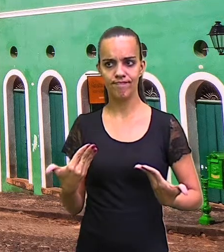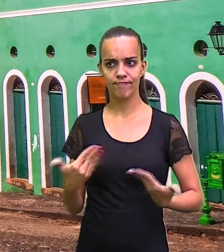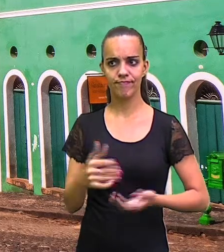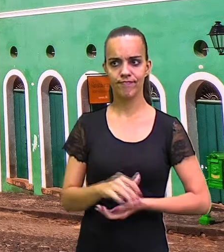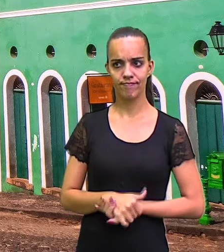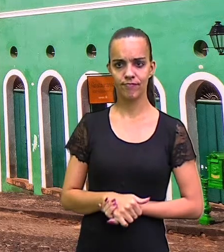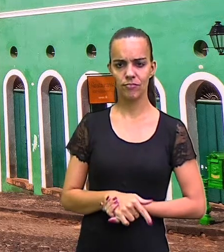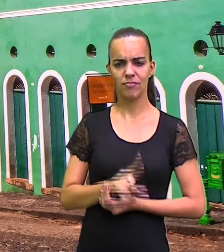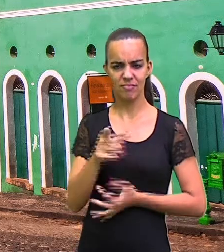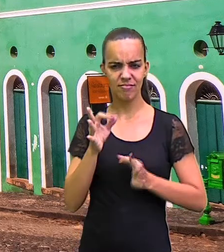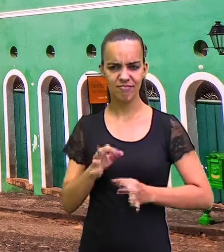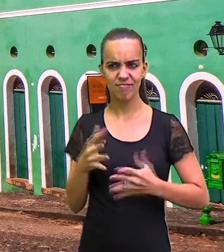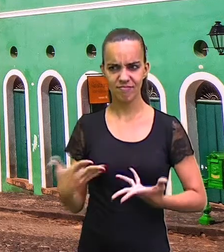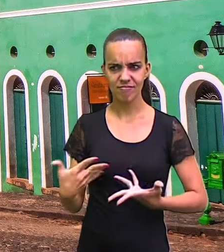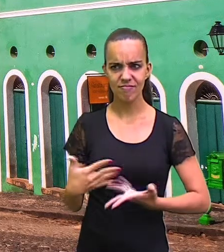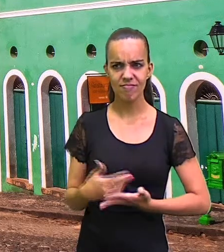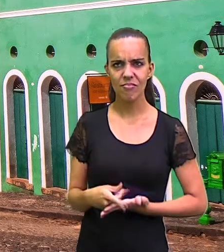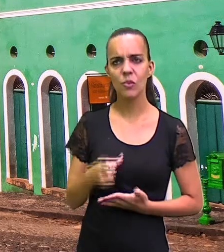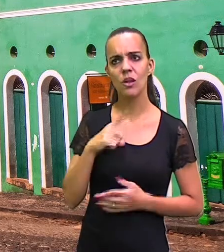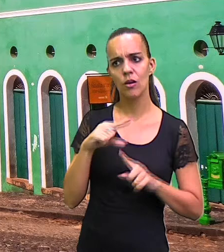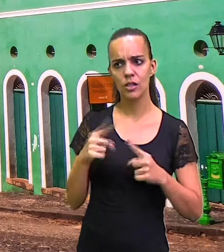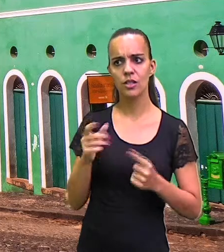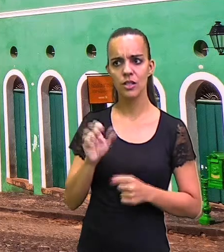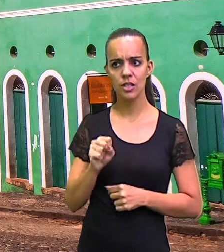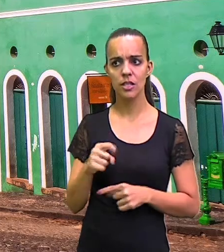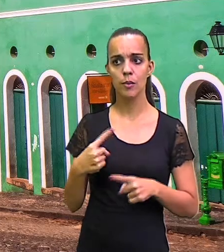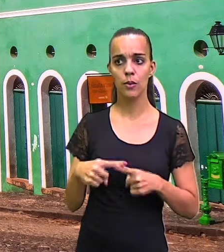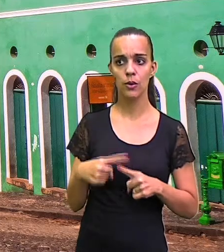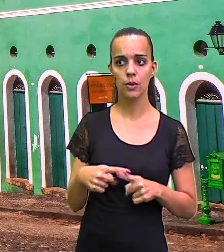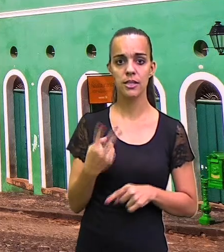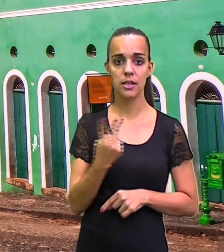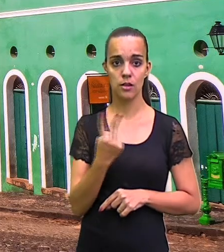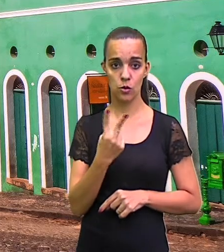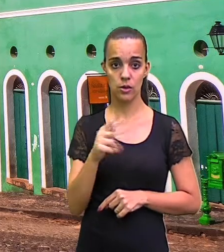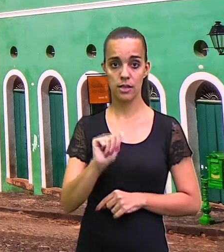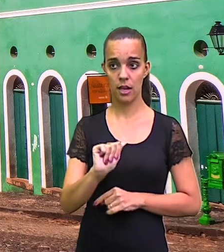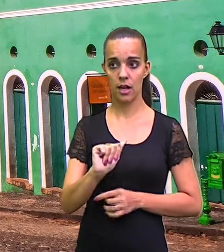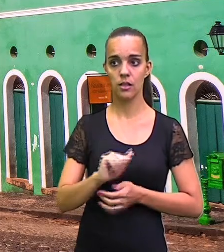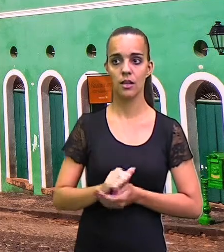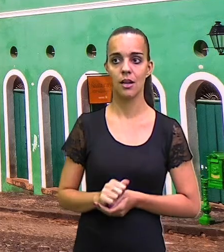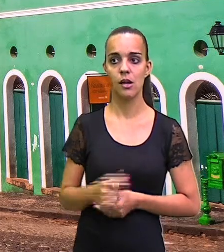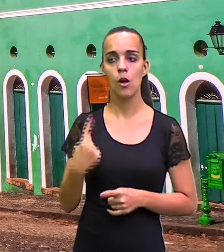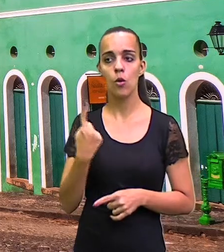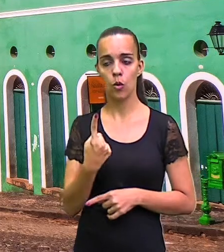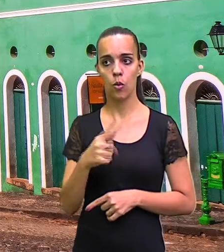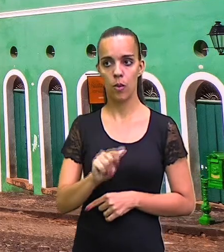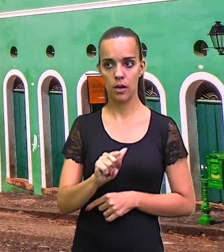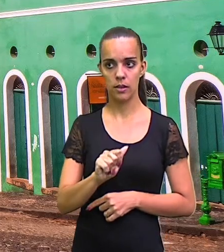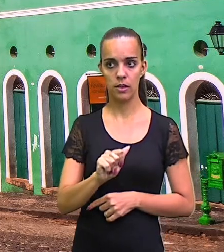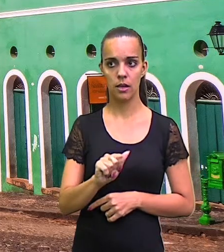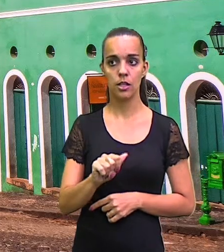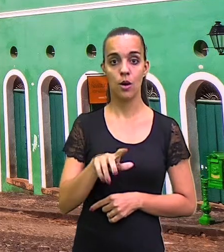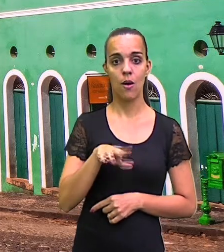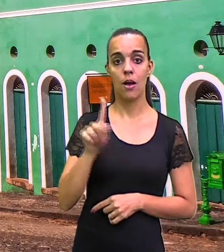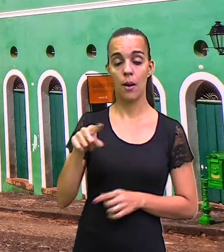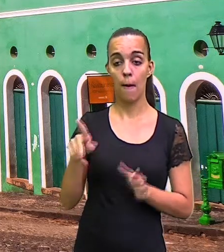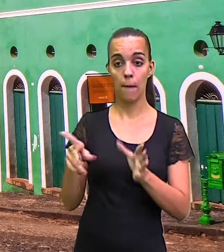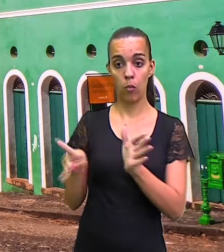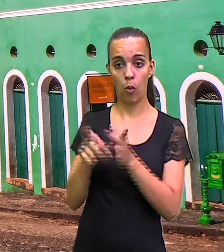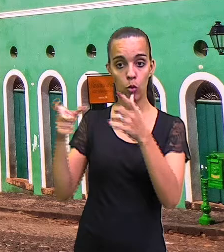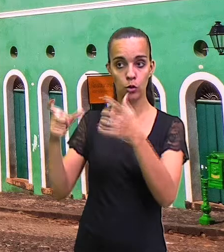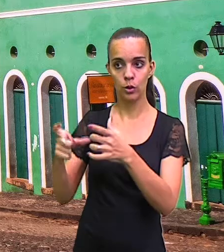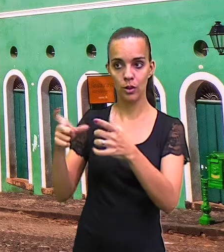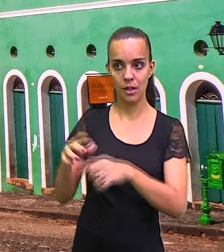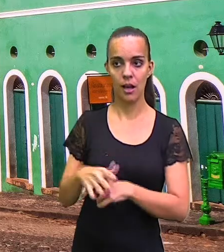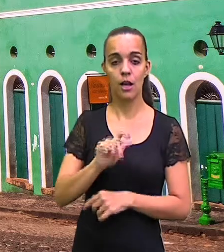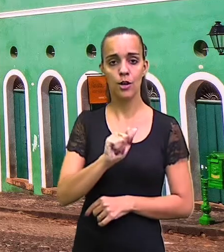que funcionou? Se funcionou, temos aí 2 As. O A de a Bahia e o A de quem vai